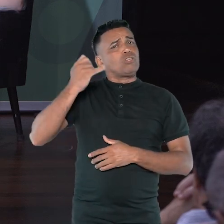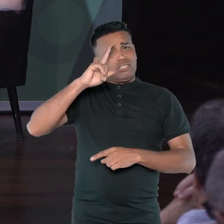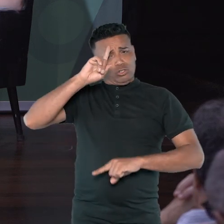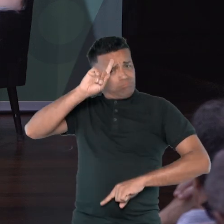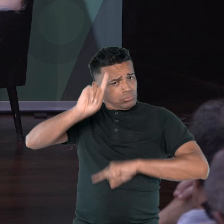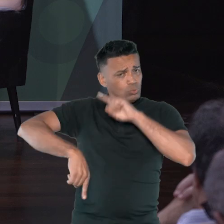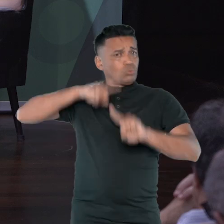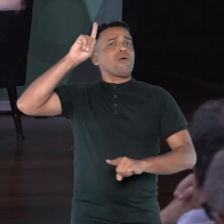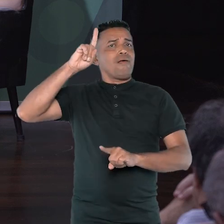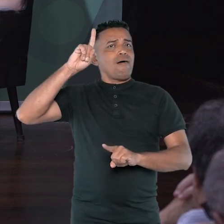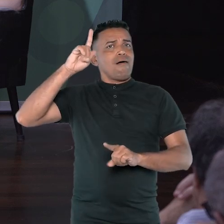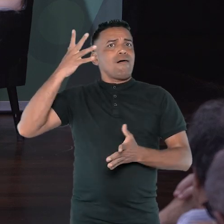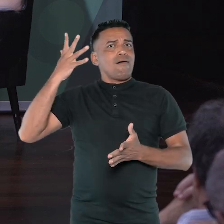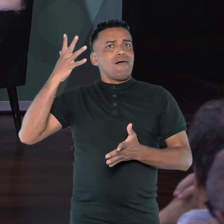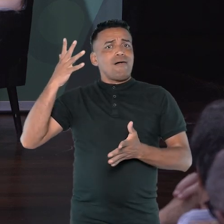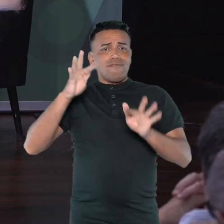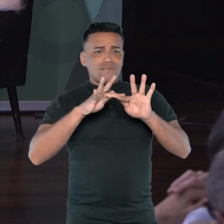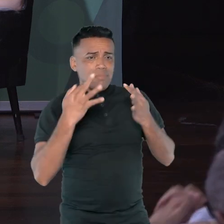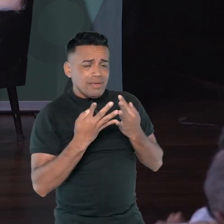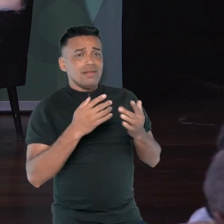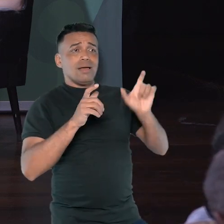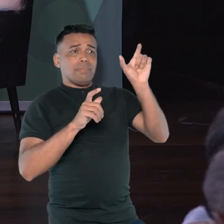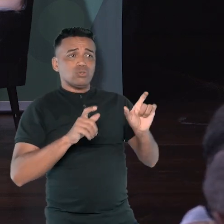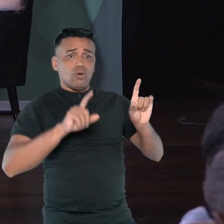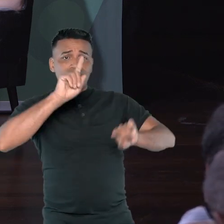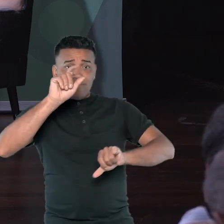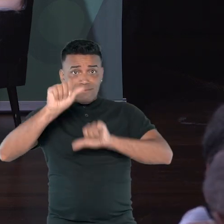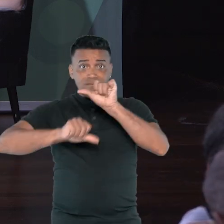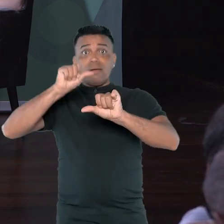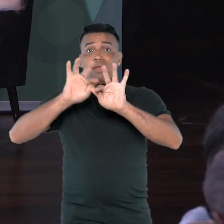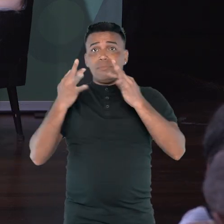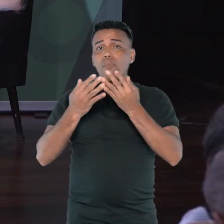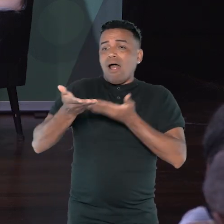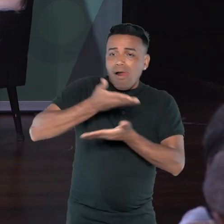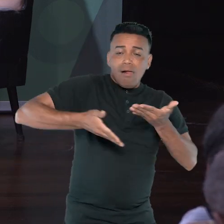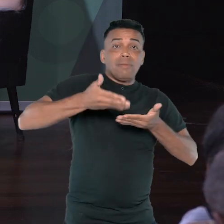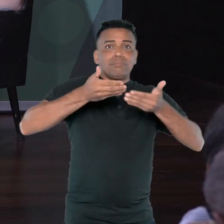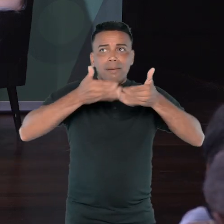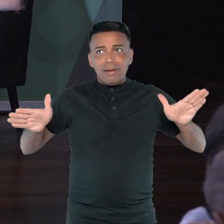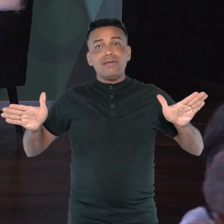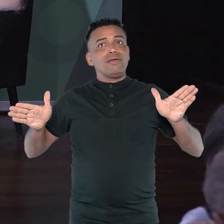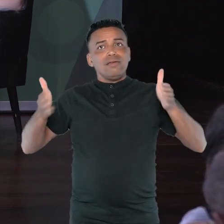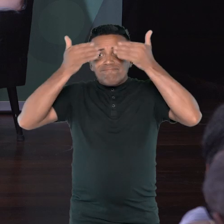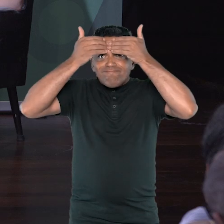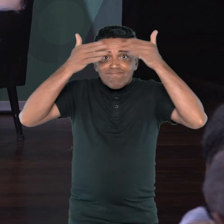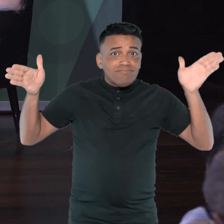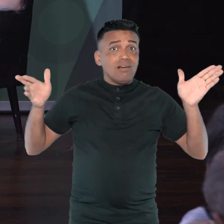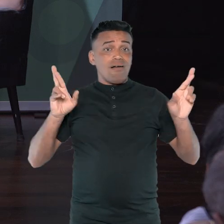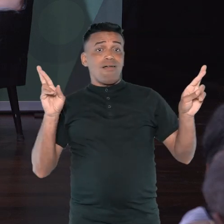superar a cisão indivíduo versus família, não para conciliá-los, mas para abrir outras formas de existência,